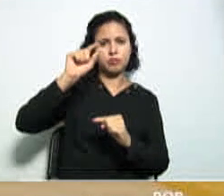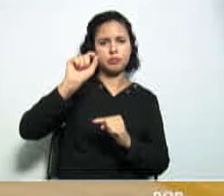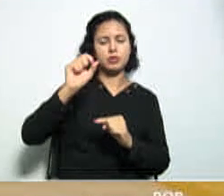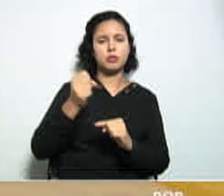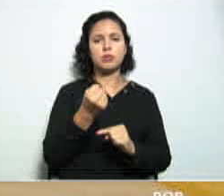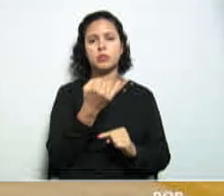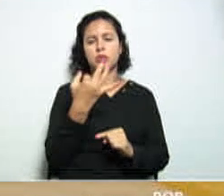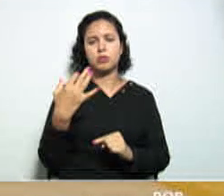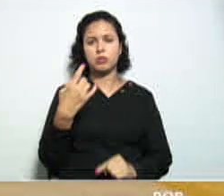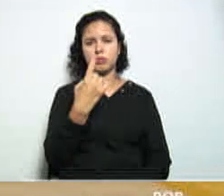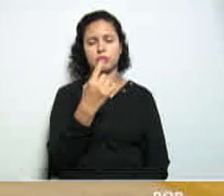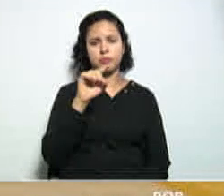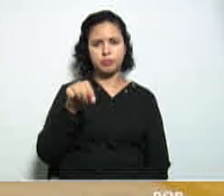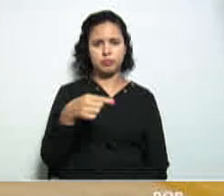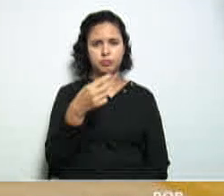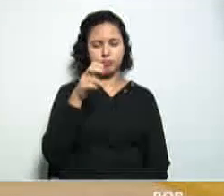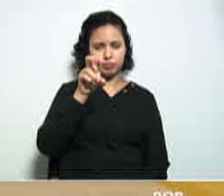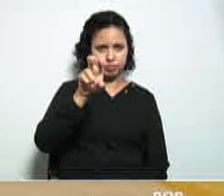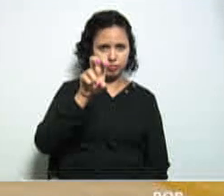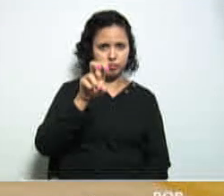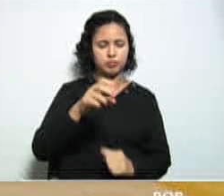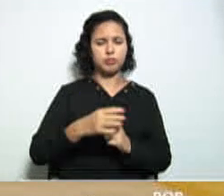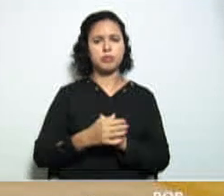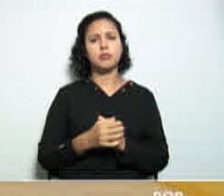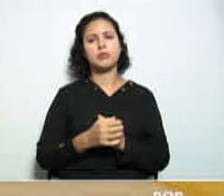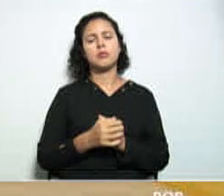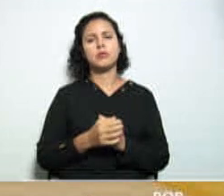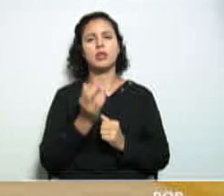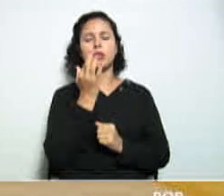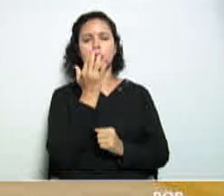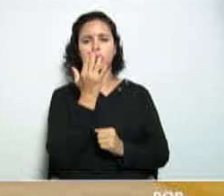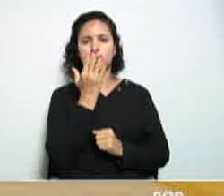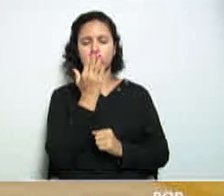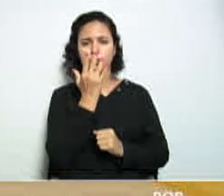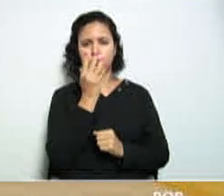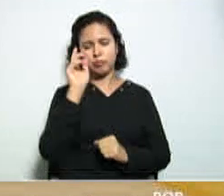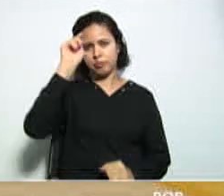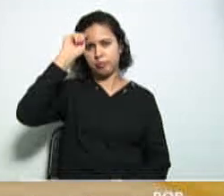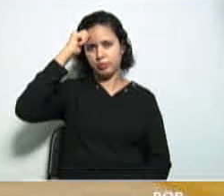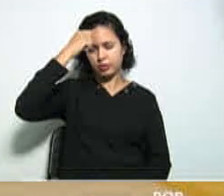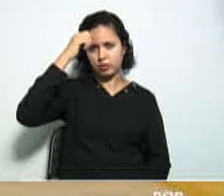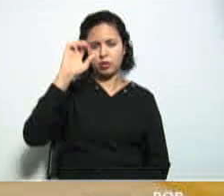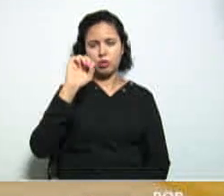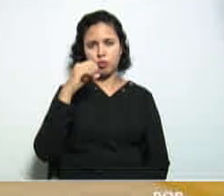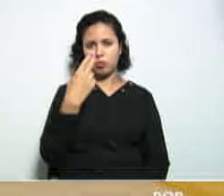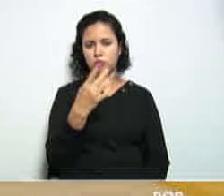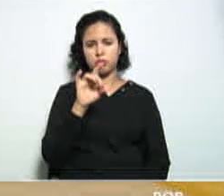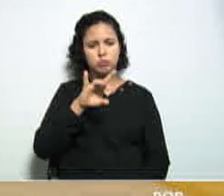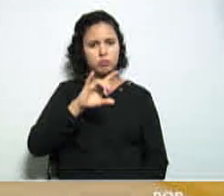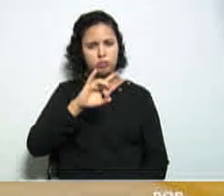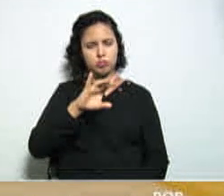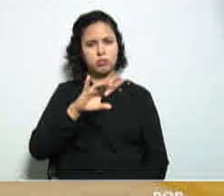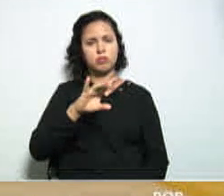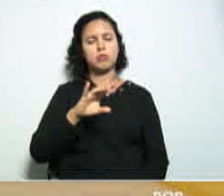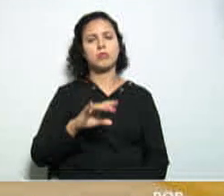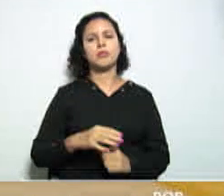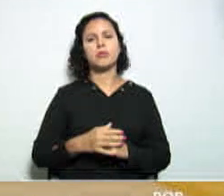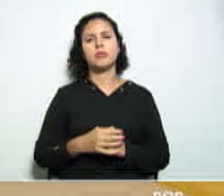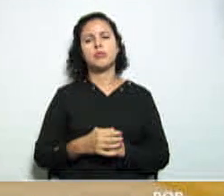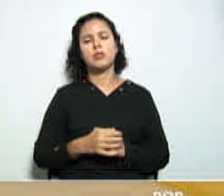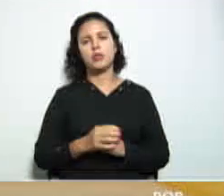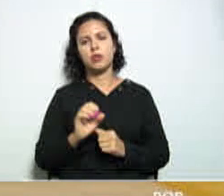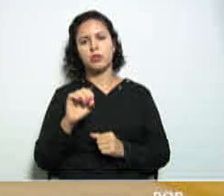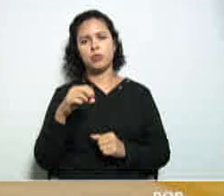de 1,5, a cor preta ou automática e